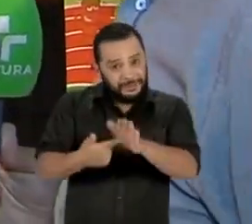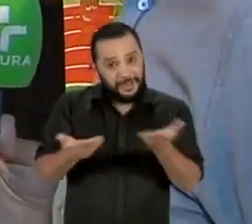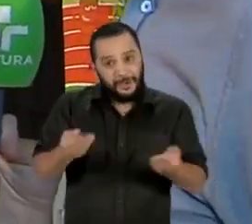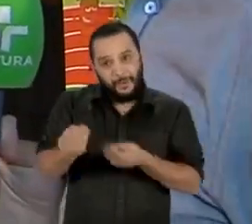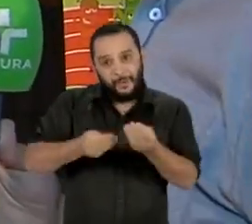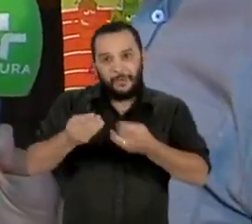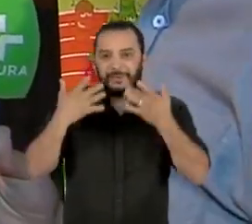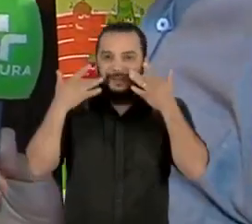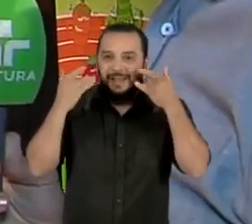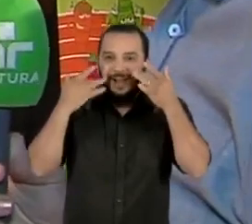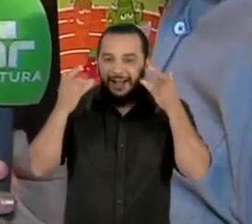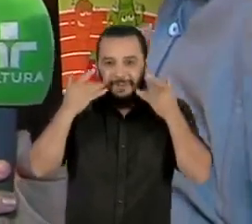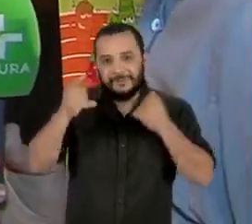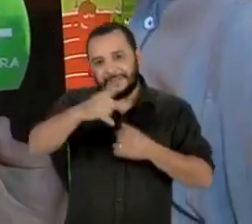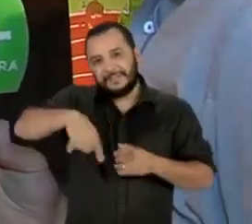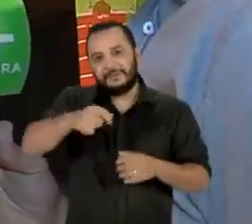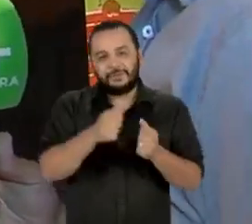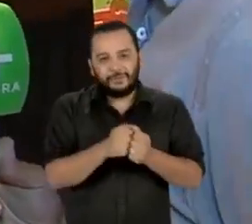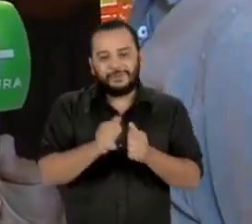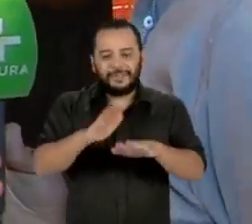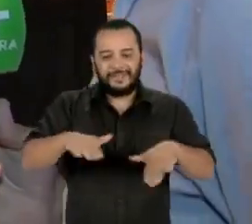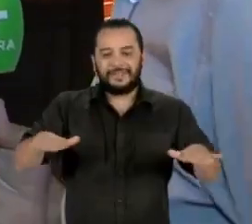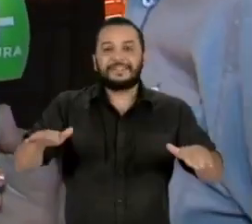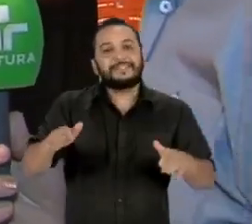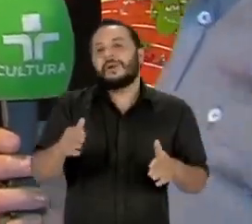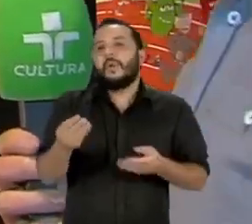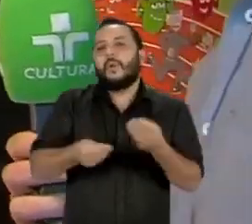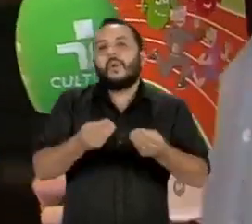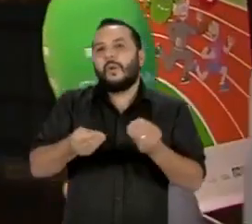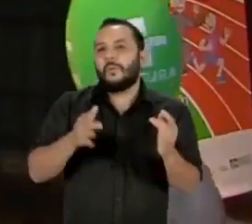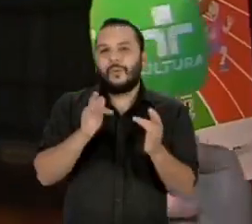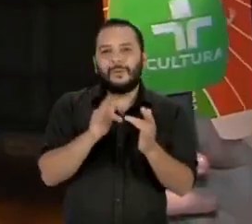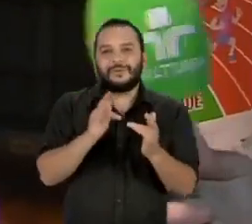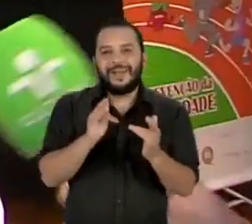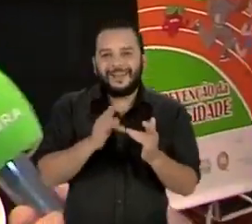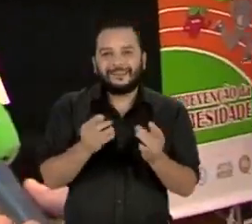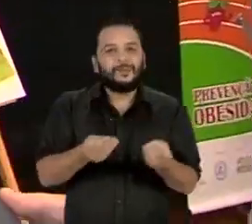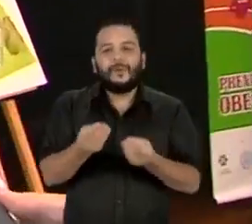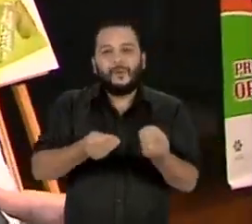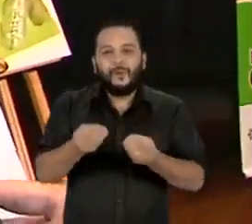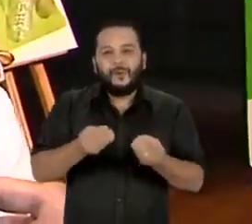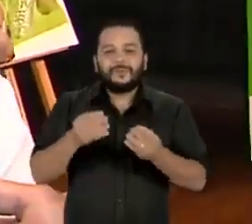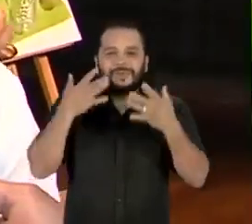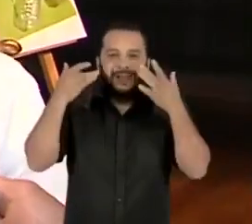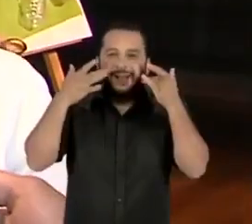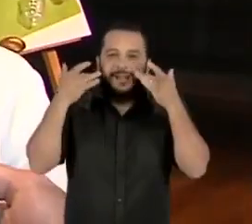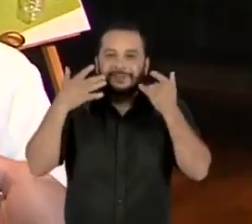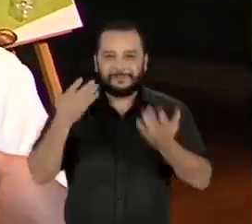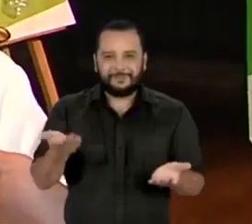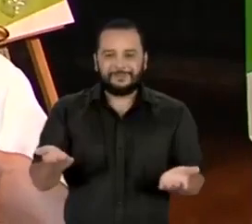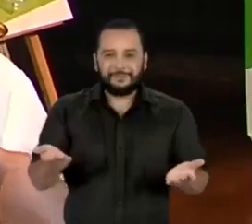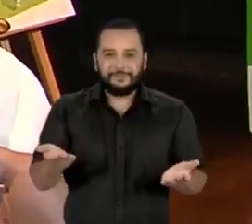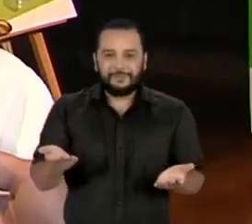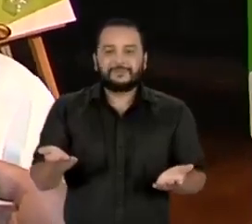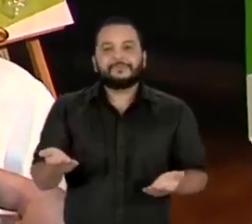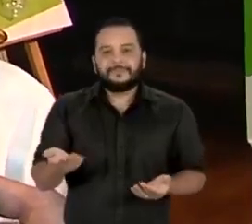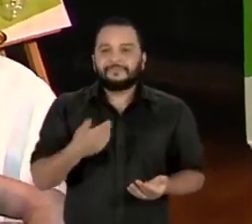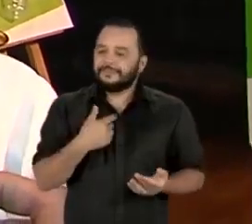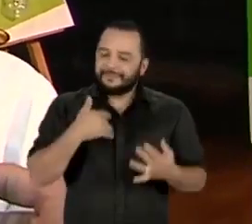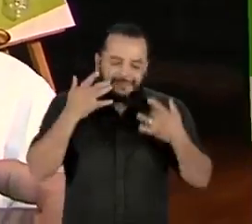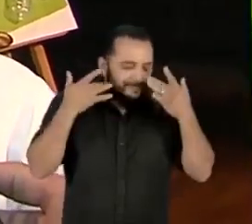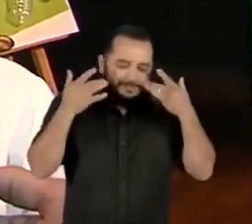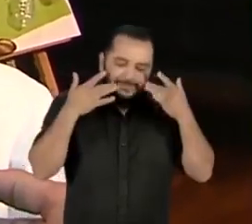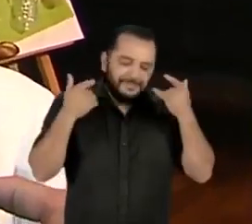uma atividade que vocês fizeram com a molecada. E aí, como é que foi esse contato, esse espetáculo? Cida, boa tarde. Boa tarde. Bem, o espetáculo foi maravilhoso,